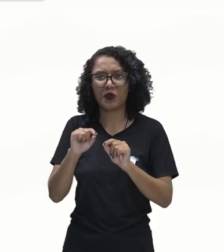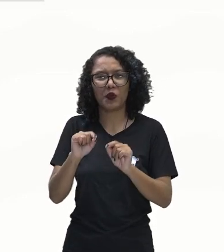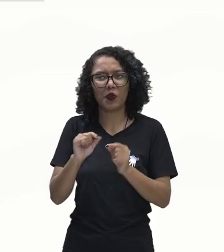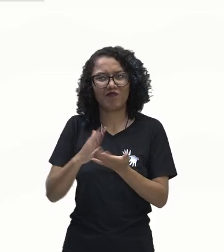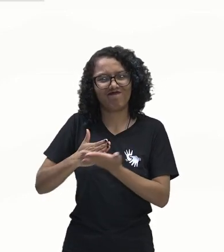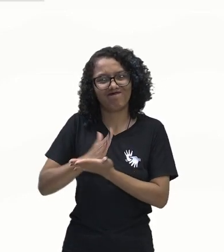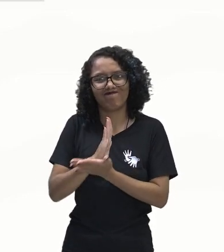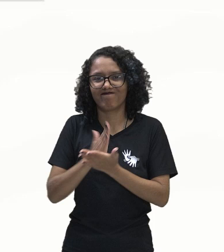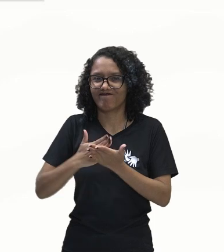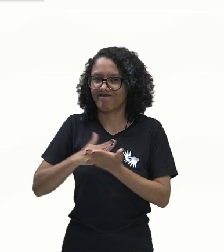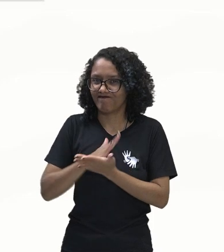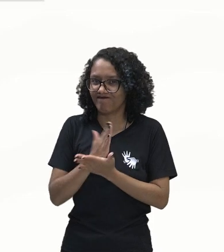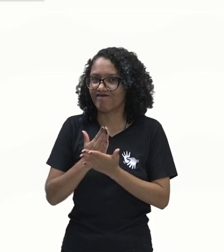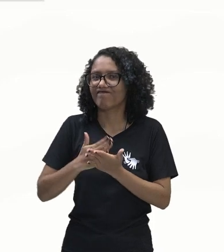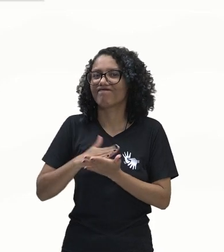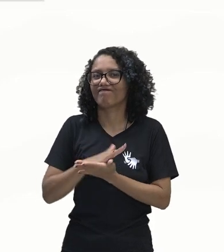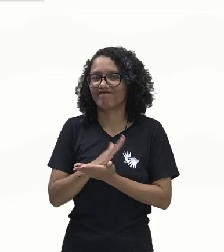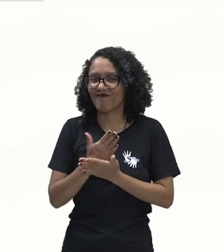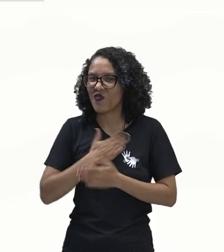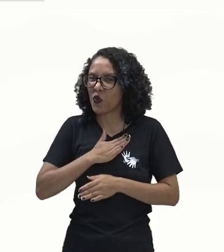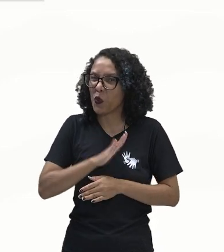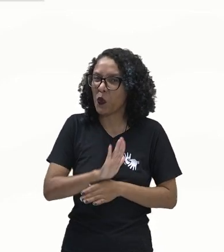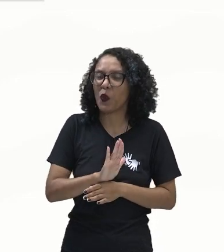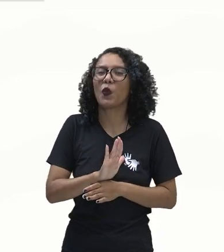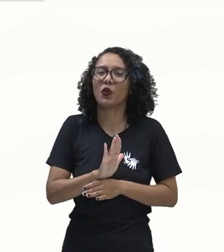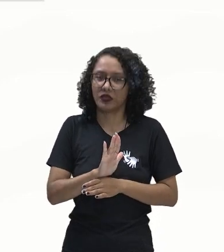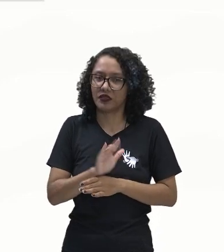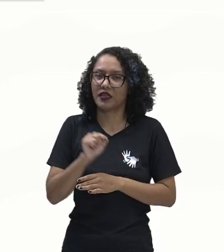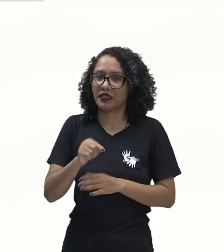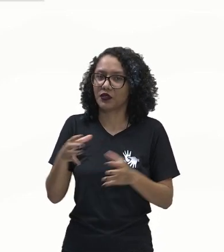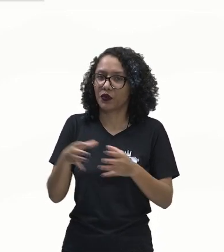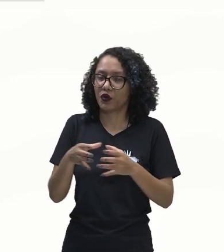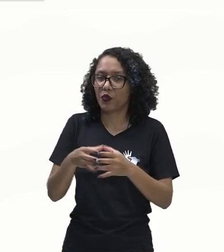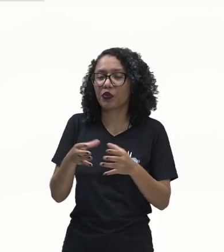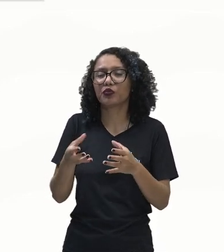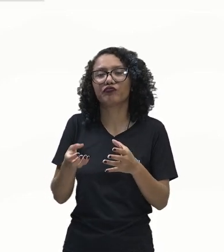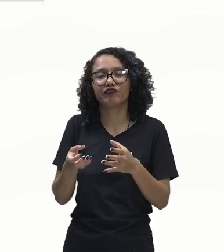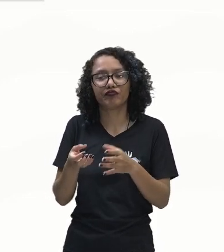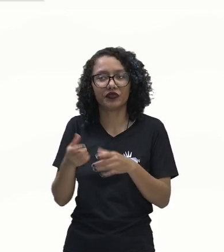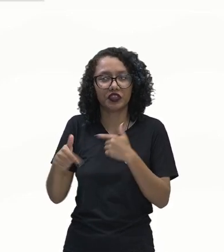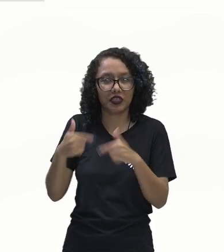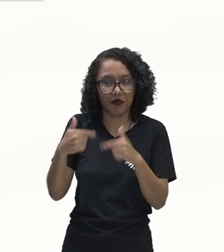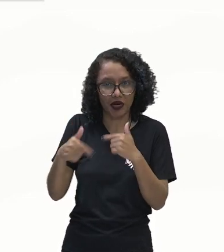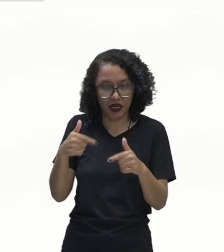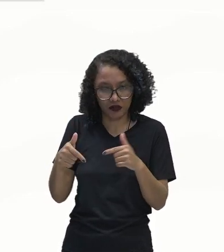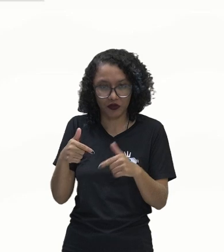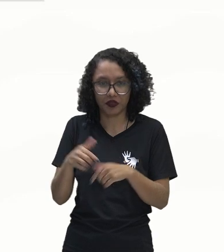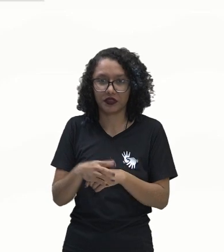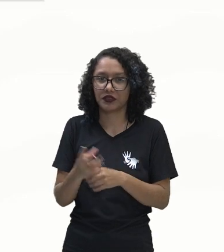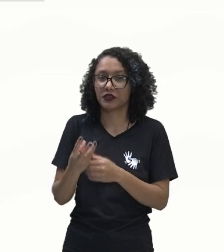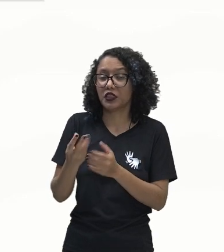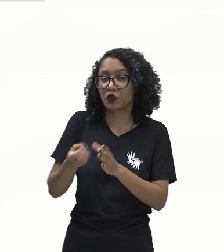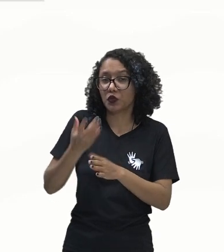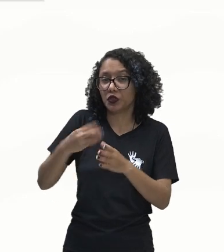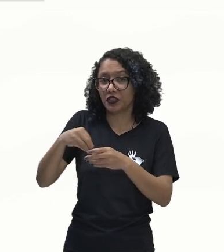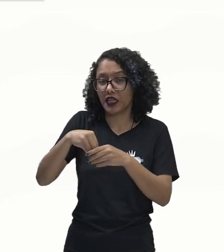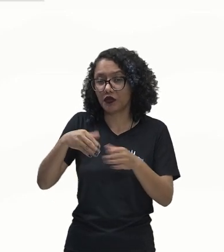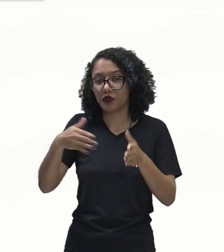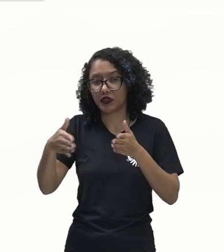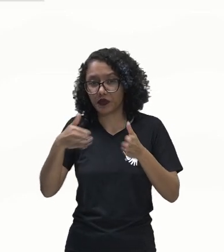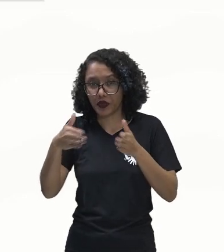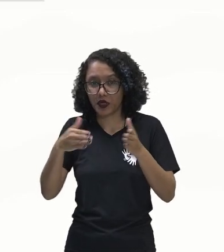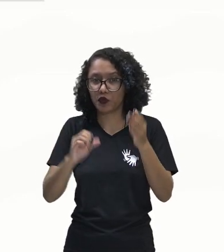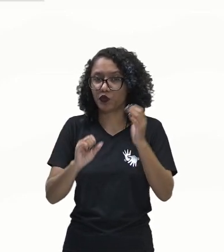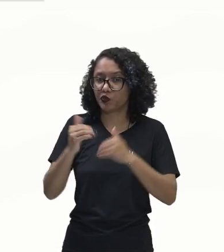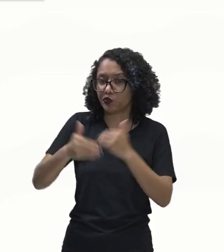essa nova classe social que surge a partir do processo de industrialização. Então a gente tem aqui